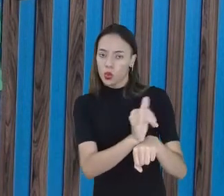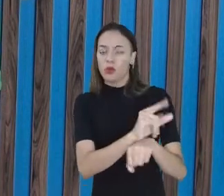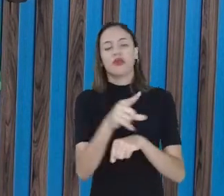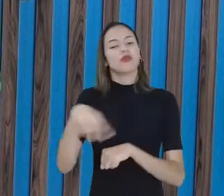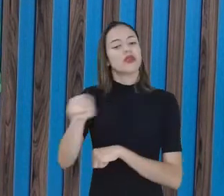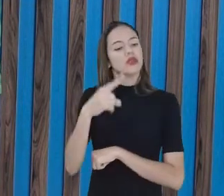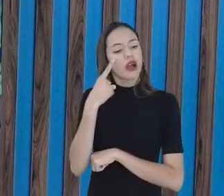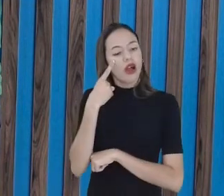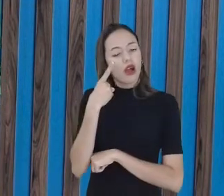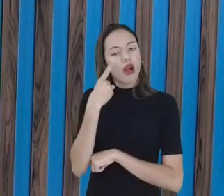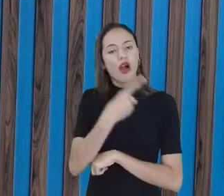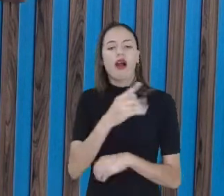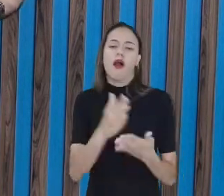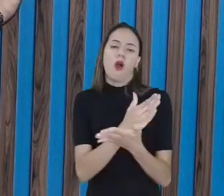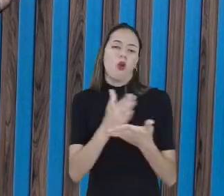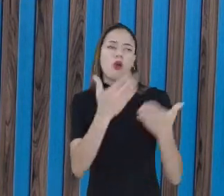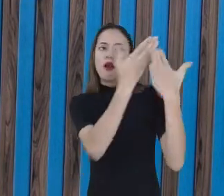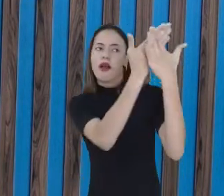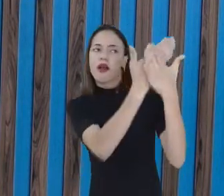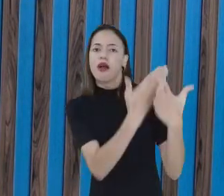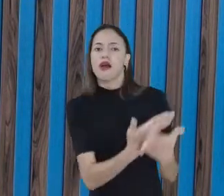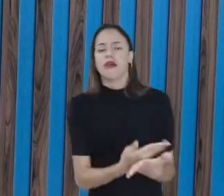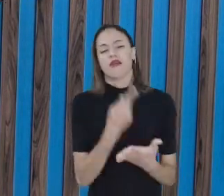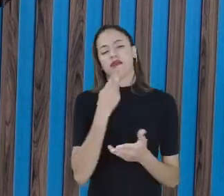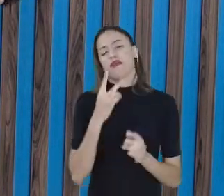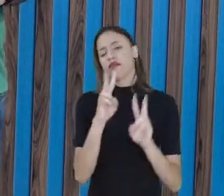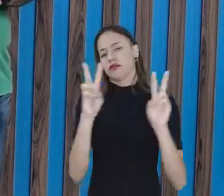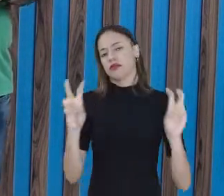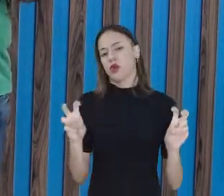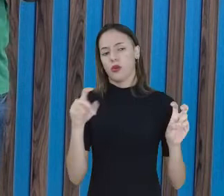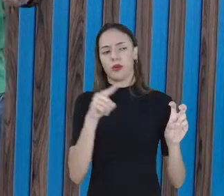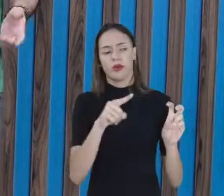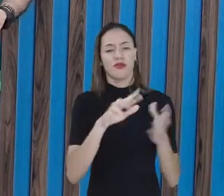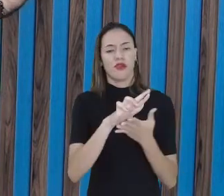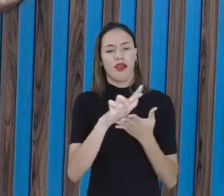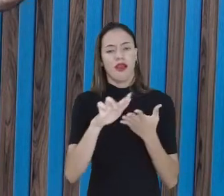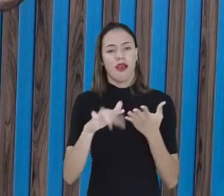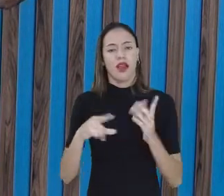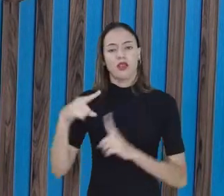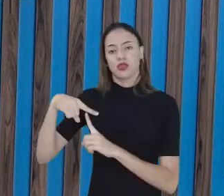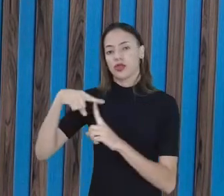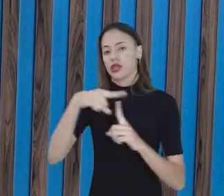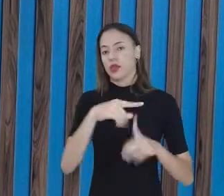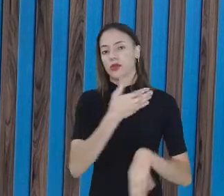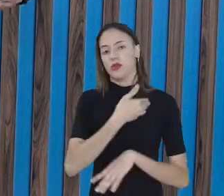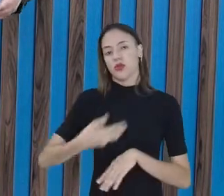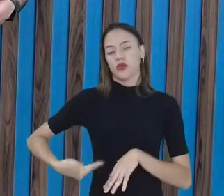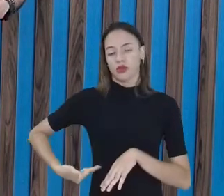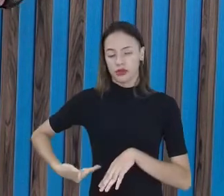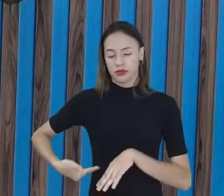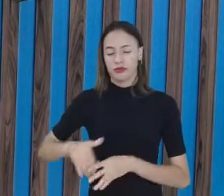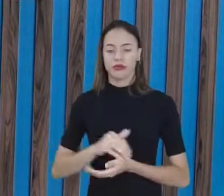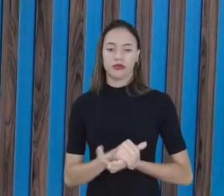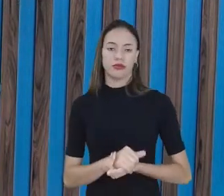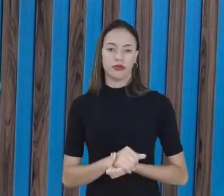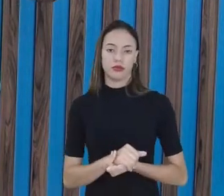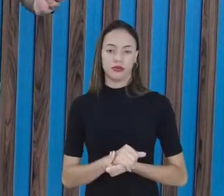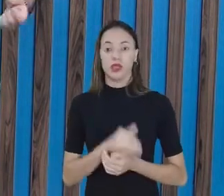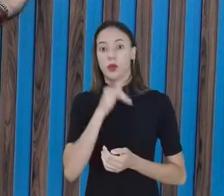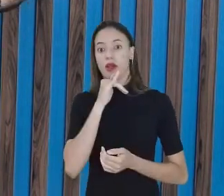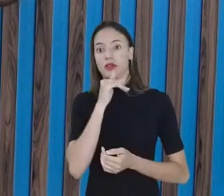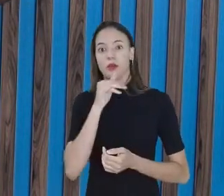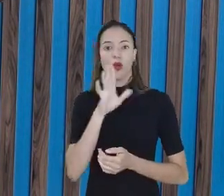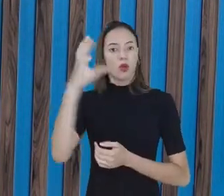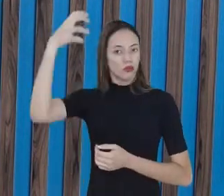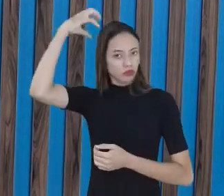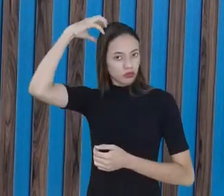vocês vão ver algumas aulas onde a gente falou sobre as várias formas de governo. A gente já trabalhou aqui o que seria uma monarquia,